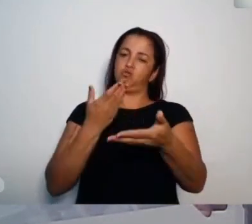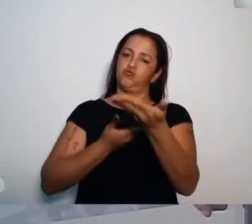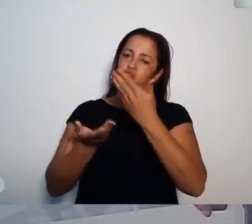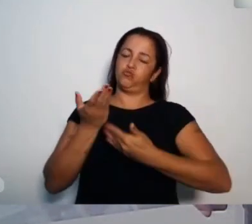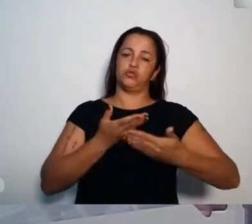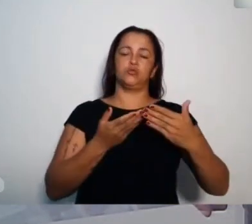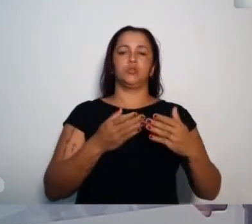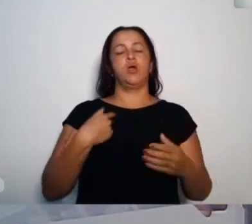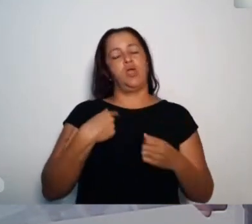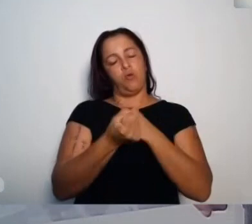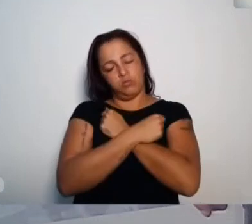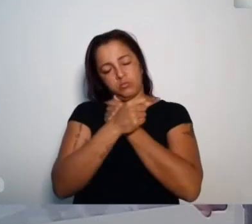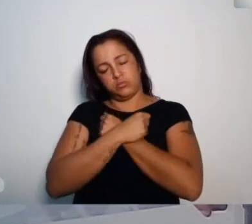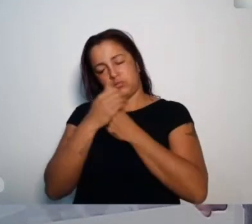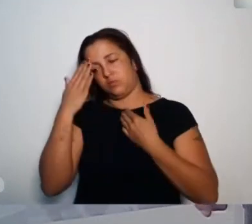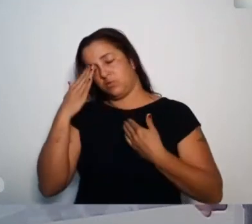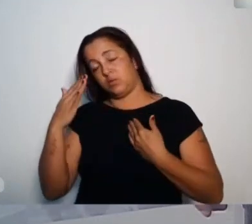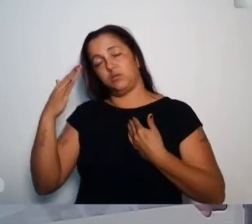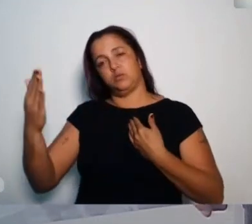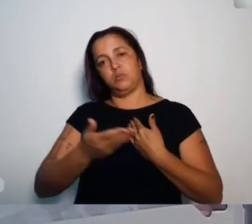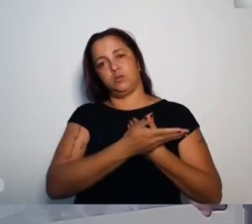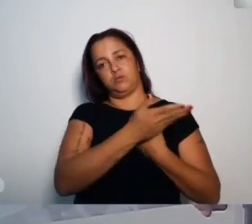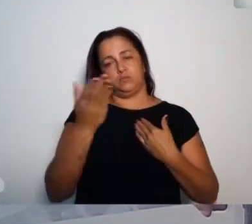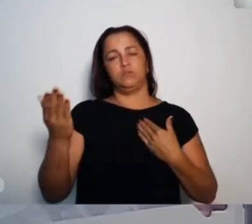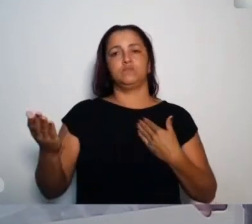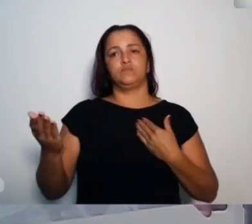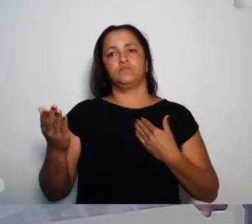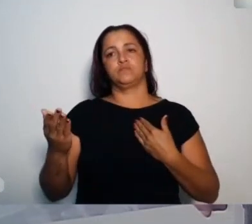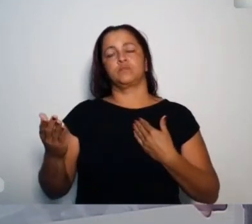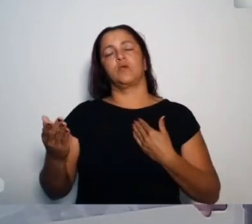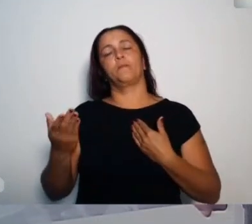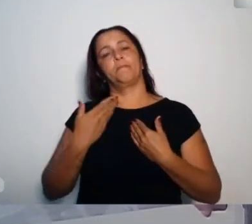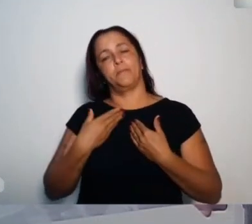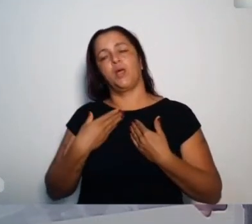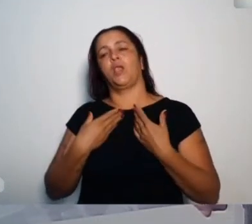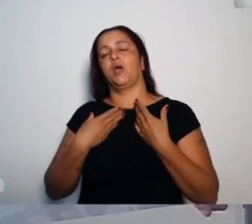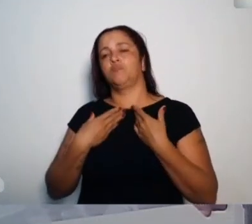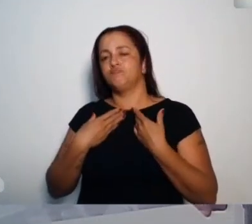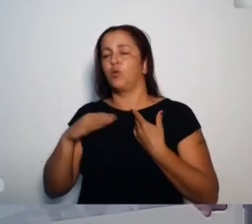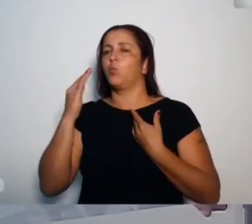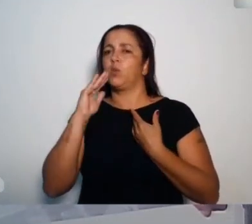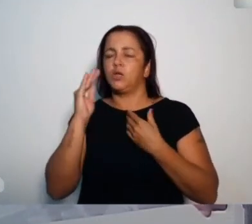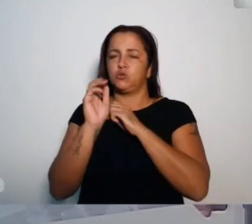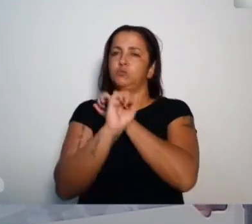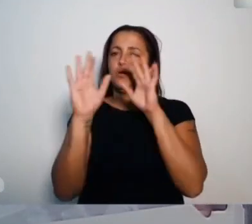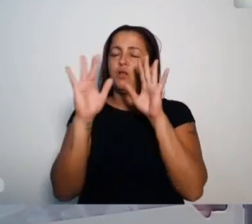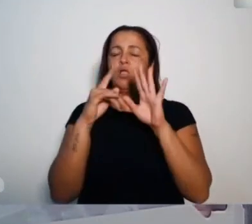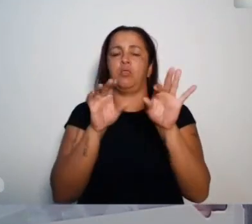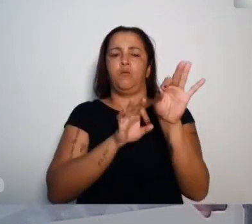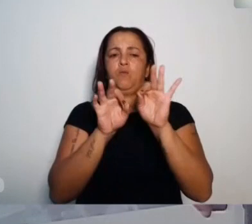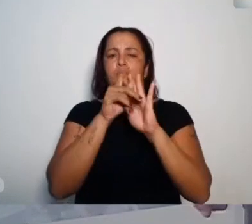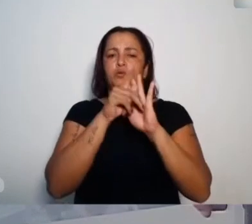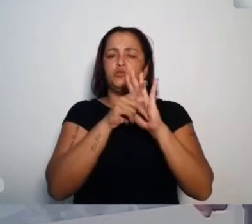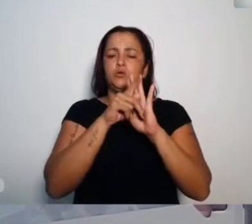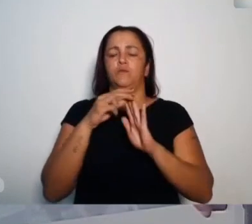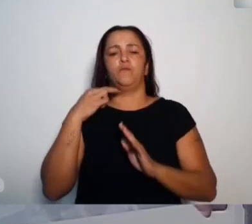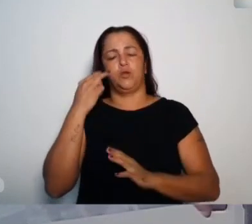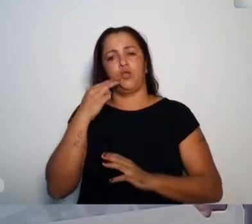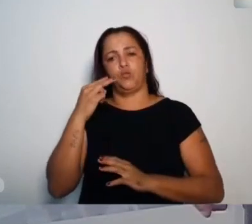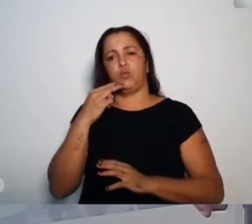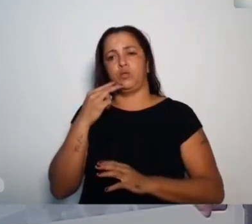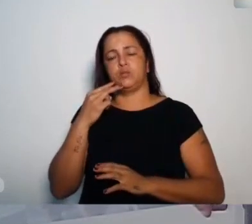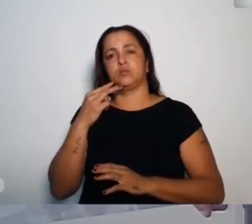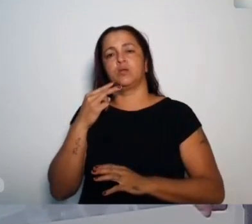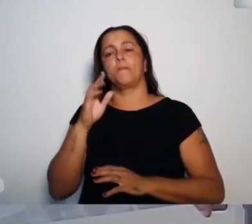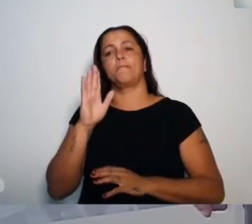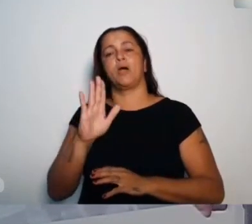o meu agradecimento aos senhores, pela compreensão, não só com os projetos dos senhores vereadores, mas com a